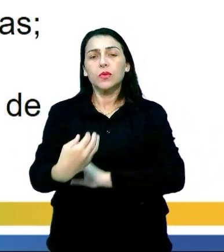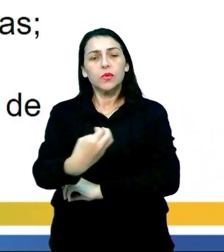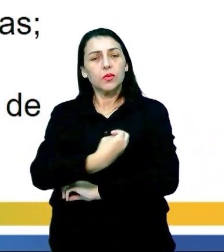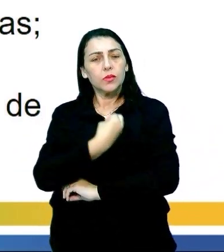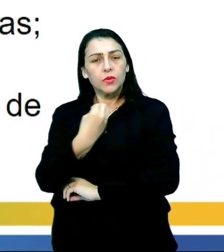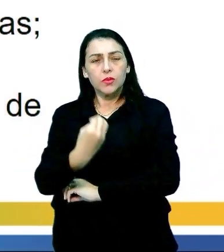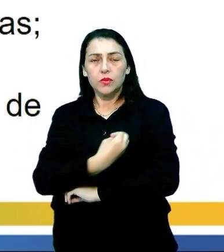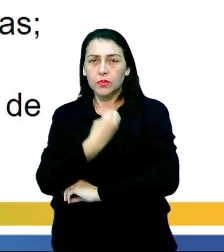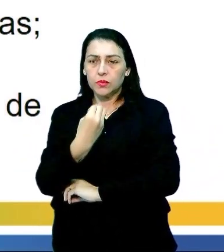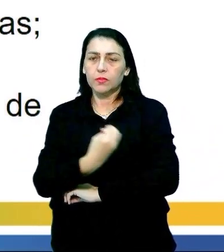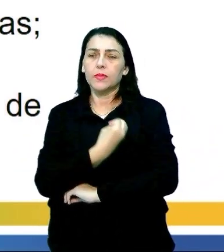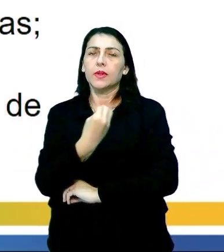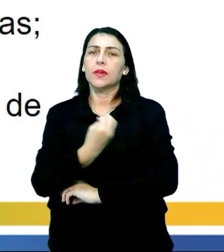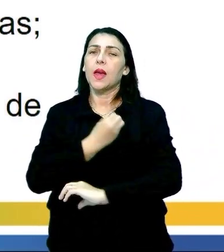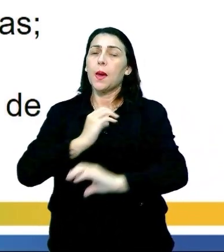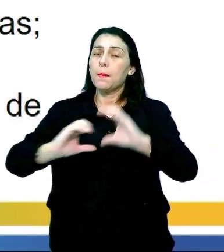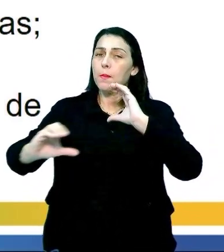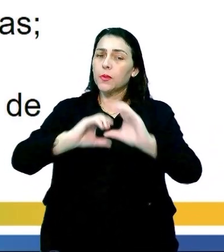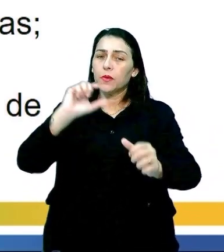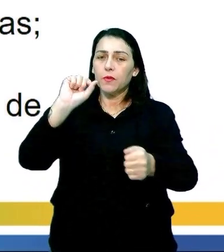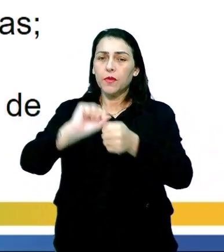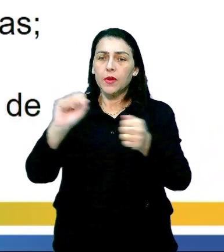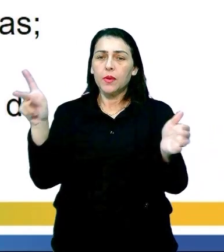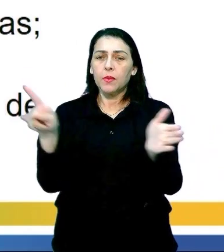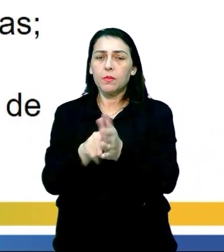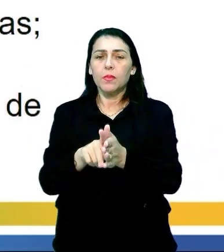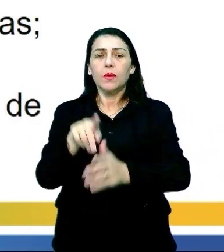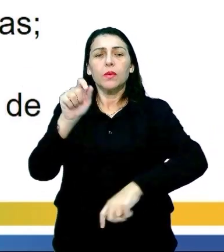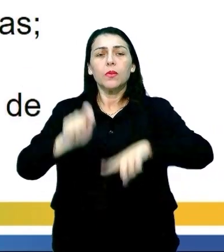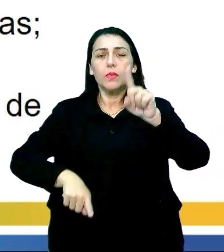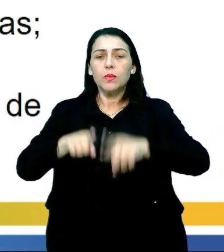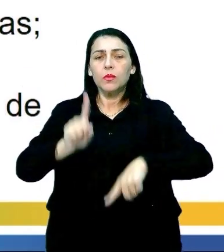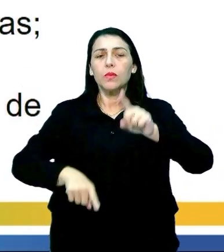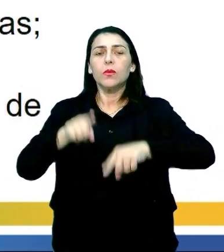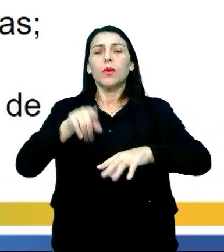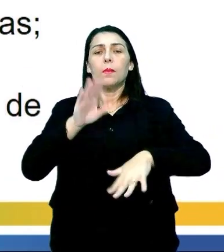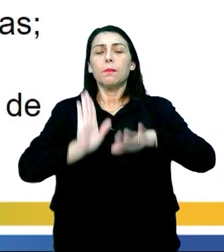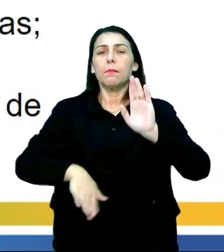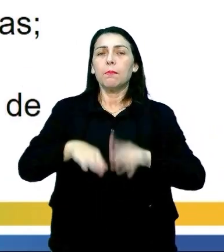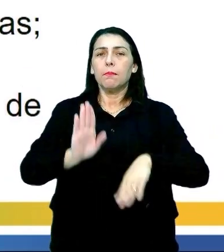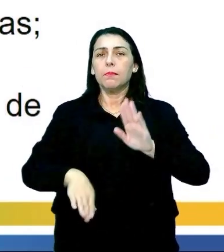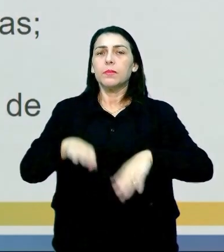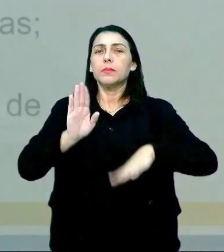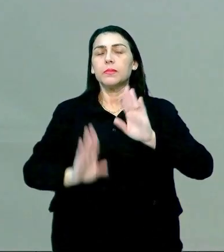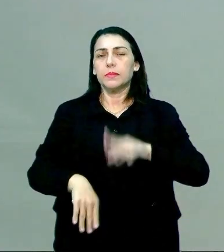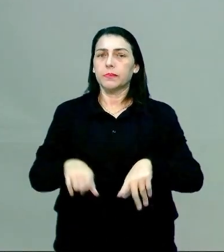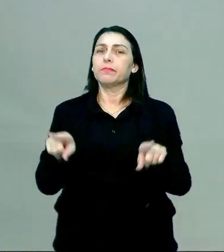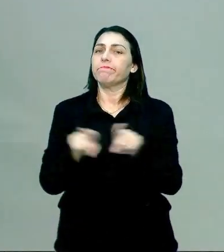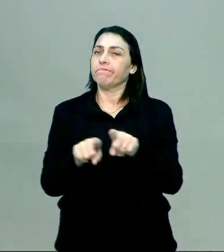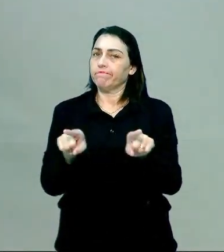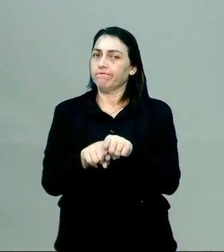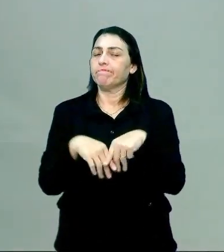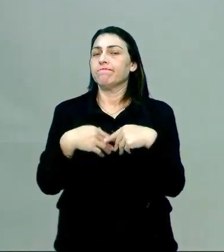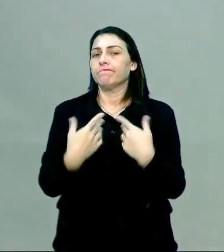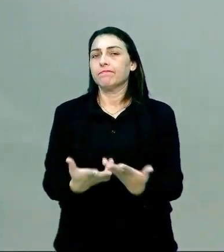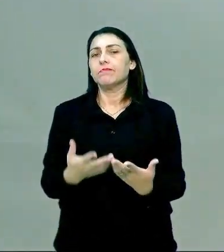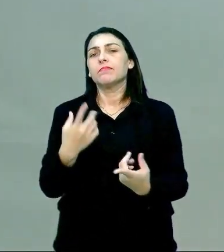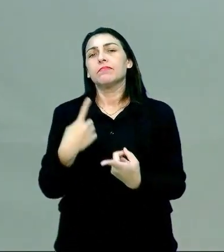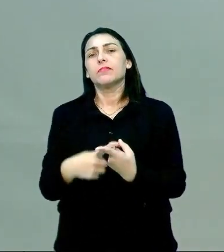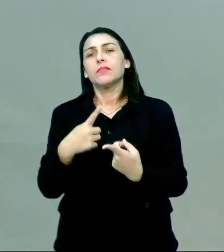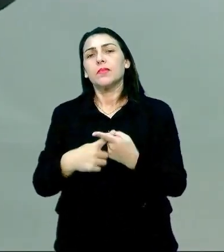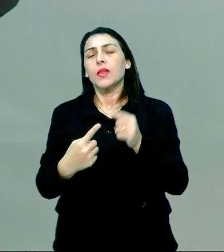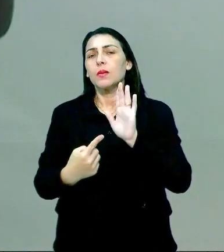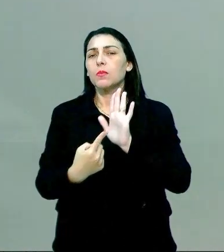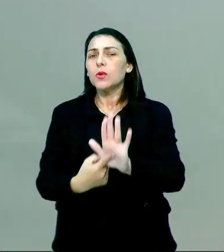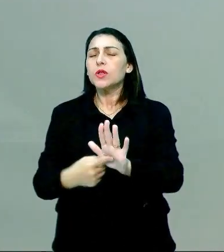de todos. Música produzida pelo som de instrumentos de percussão, batuques e tambores. Porque eu